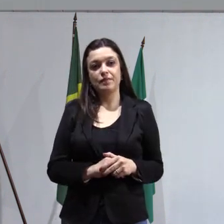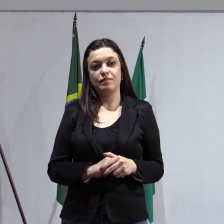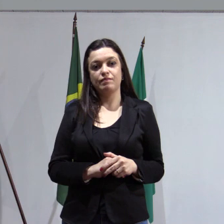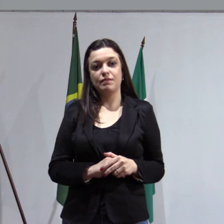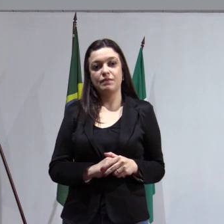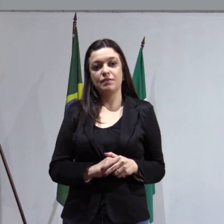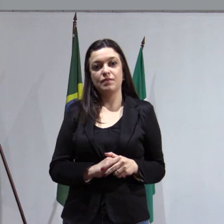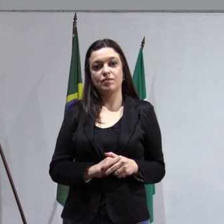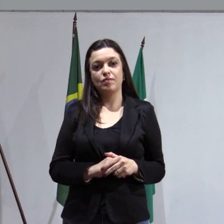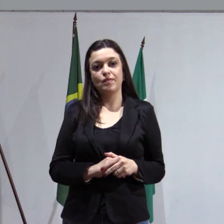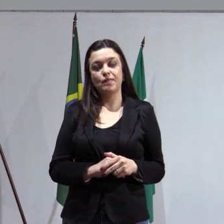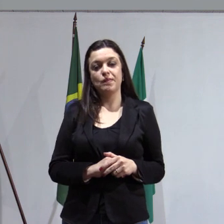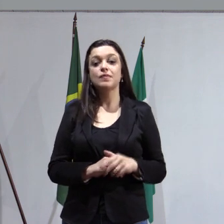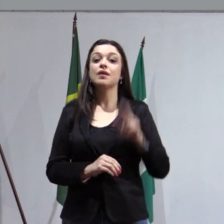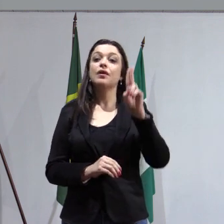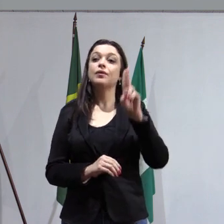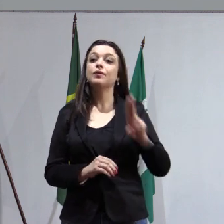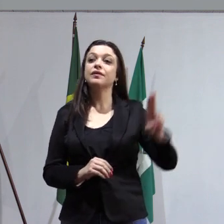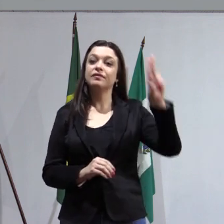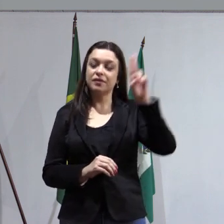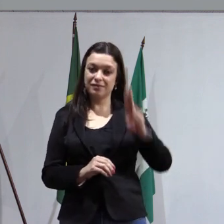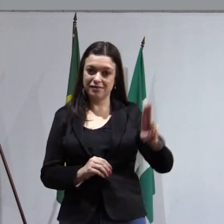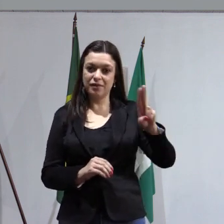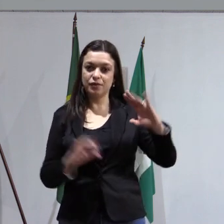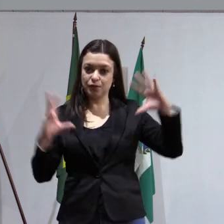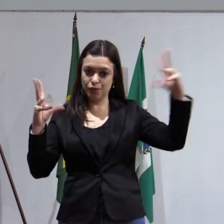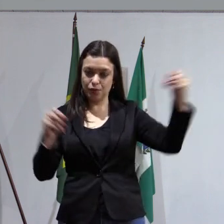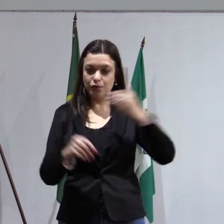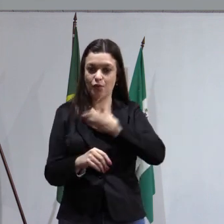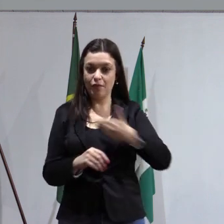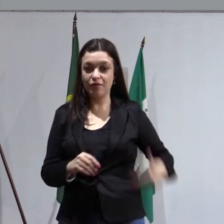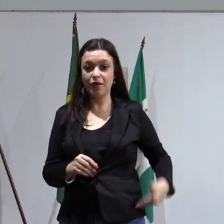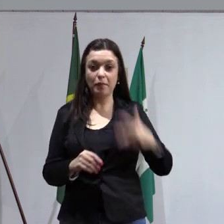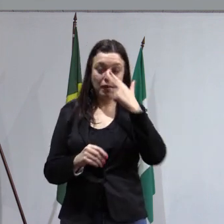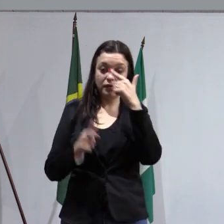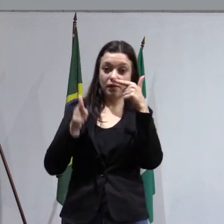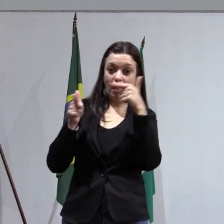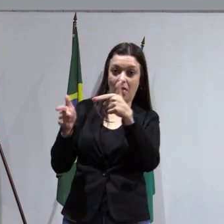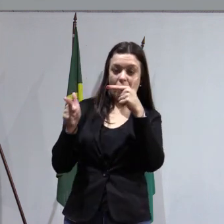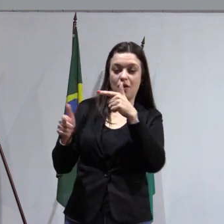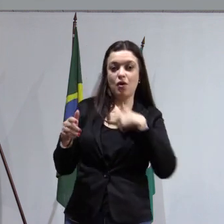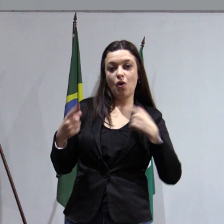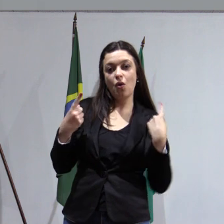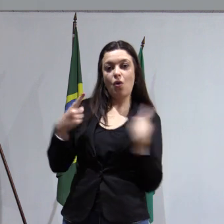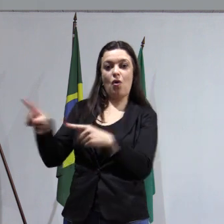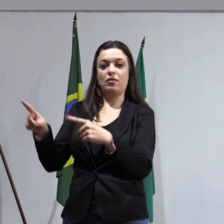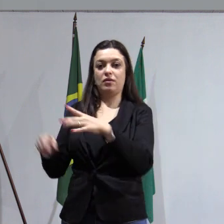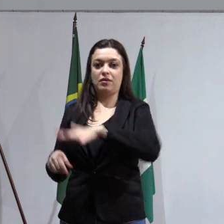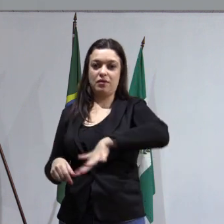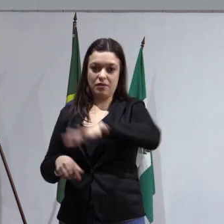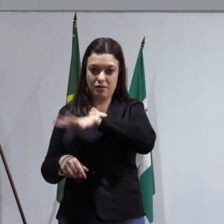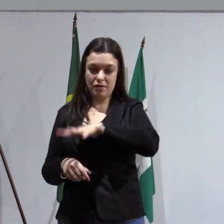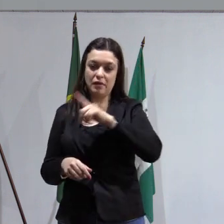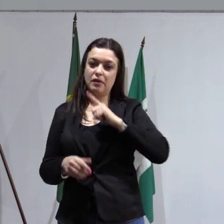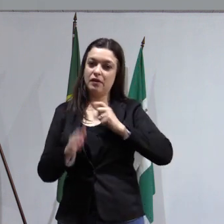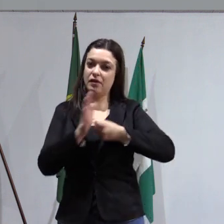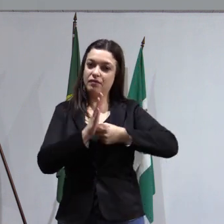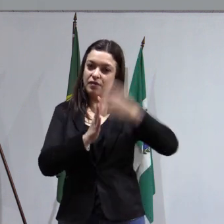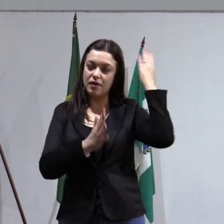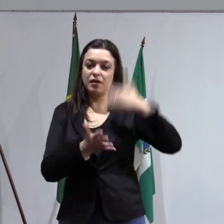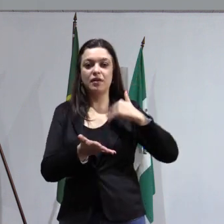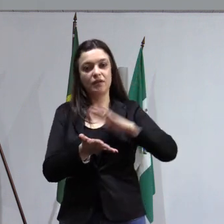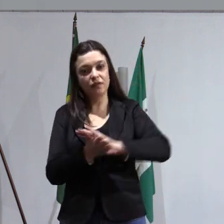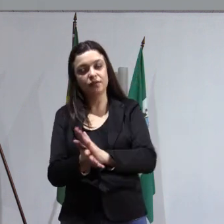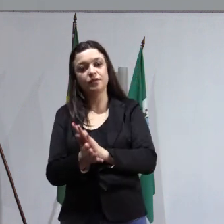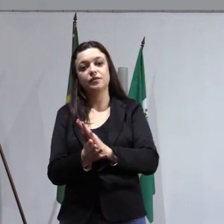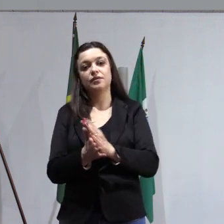a universidade como um todo, ela virou o alvo do governo nesse momento, né? Então, a gente tem vários ataques